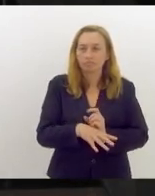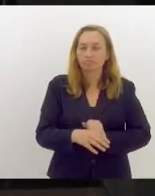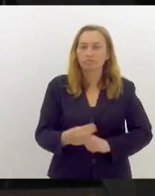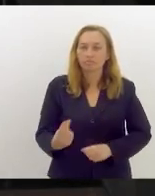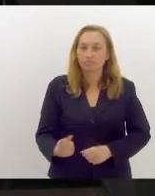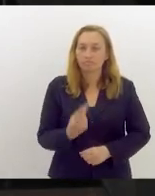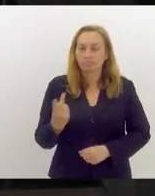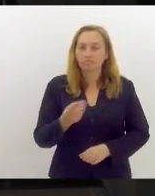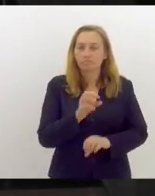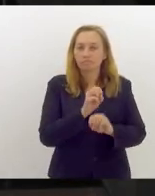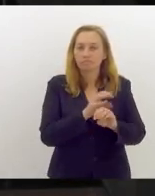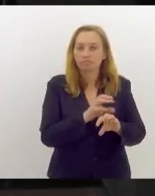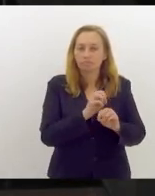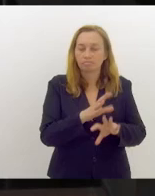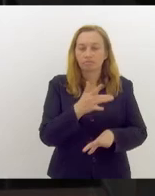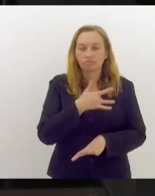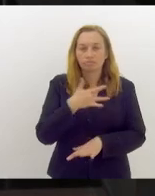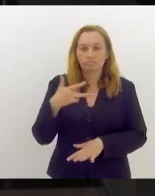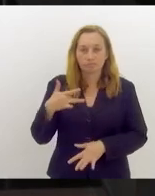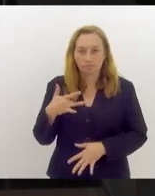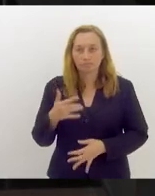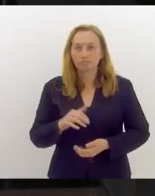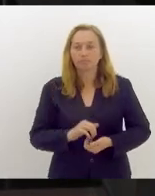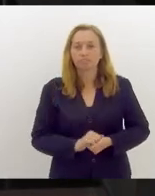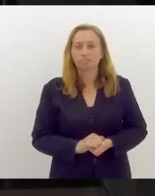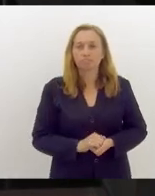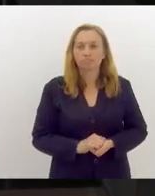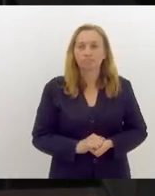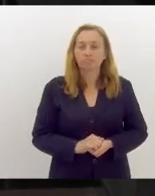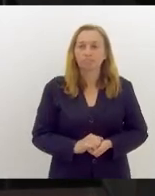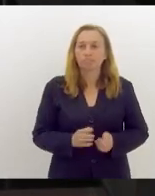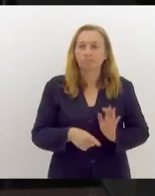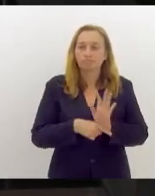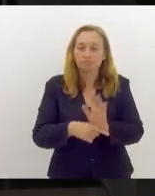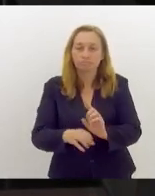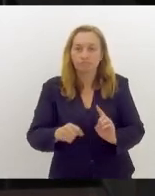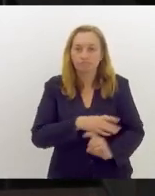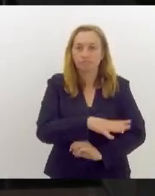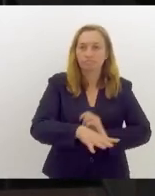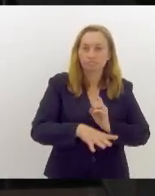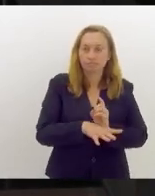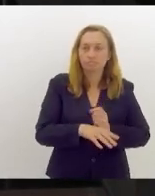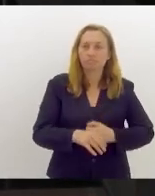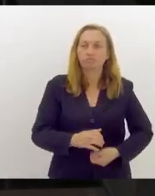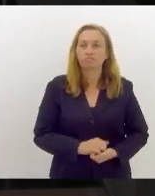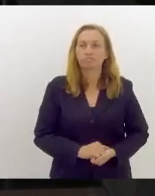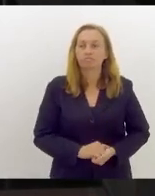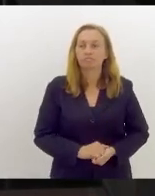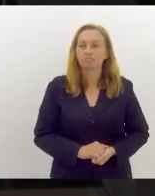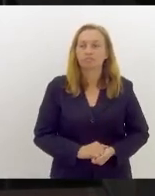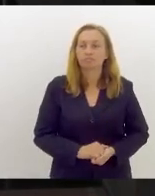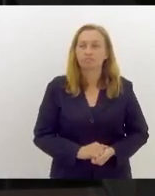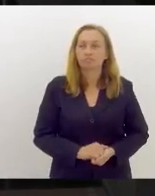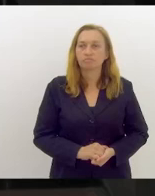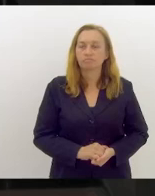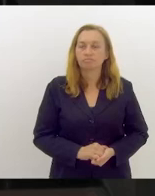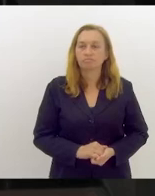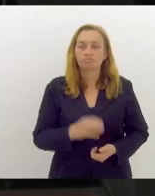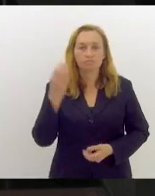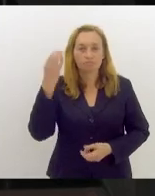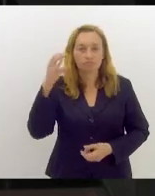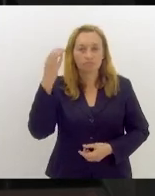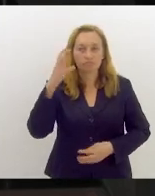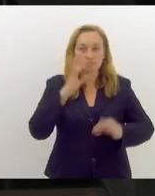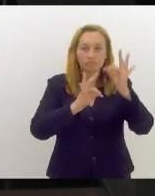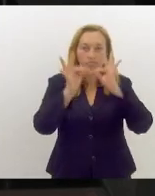a educação a saúde a assistência social a ciência